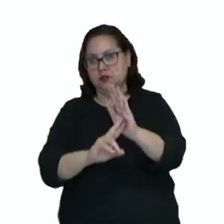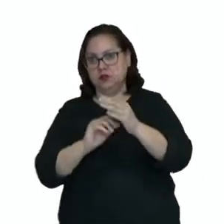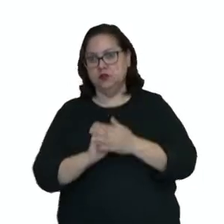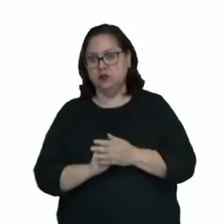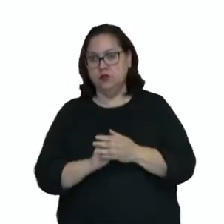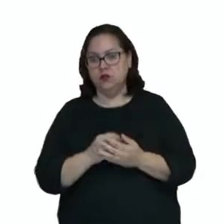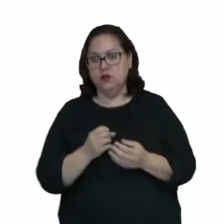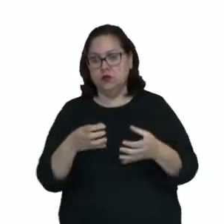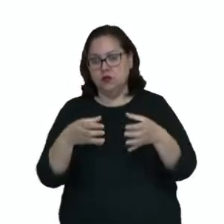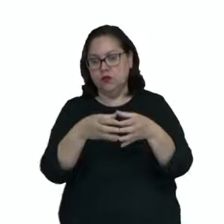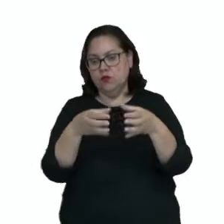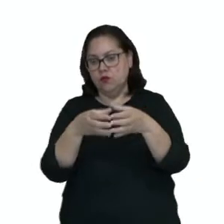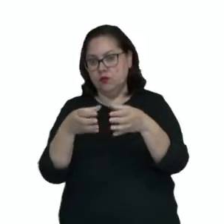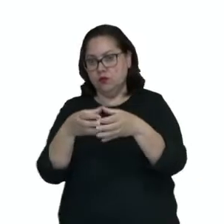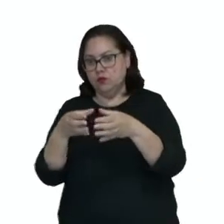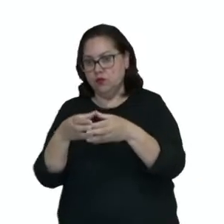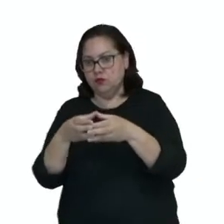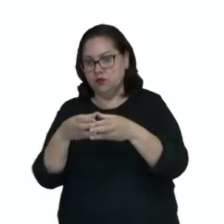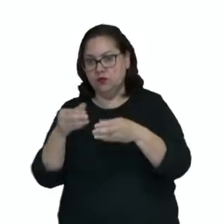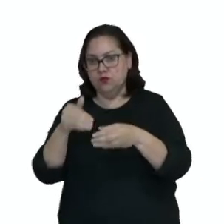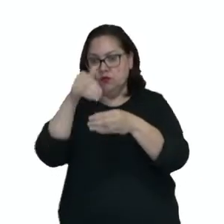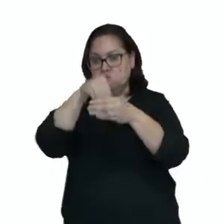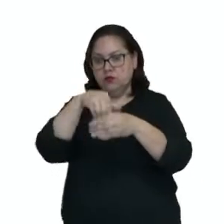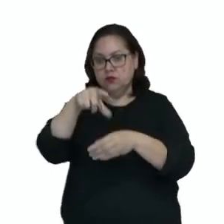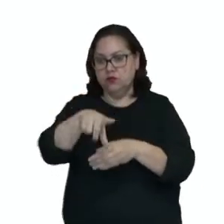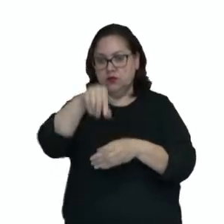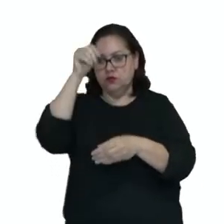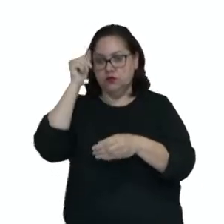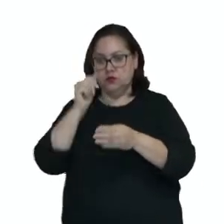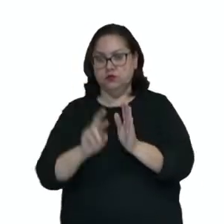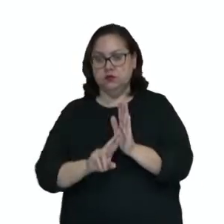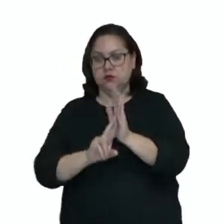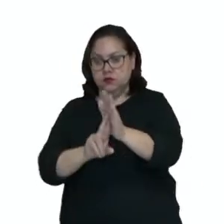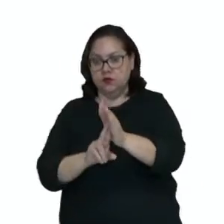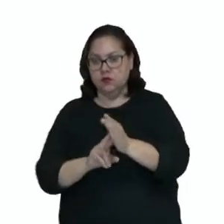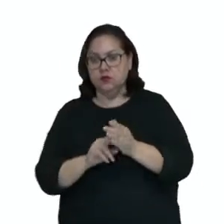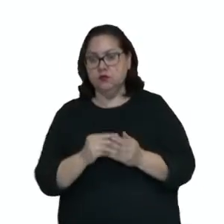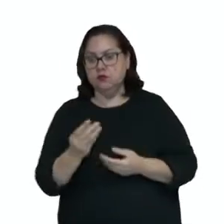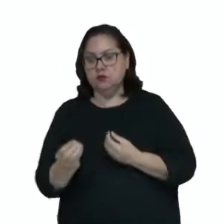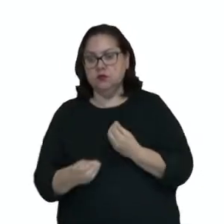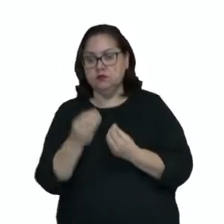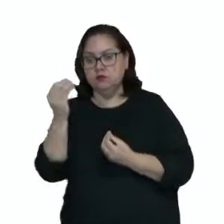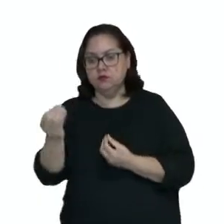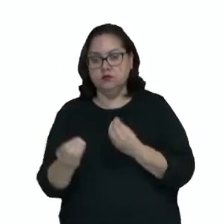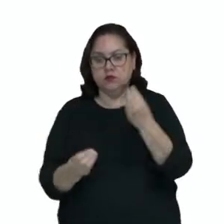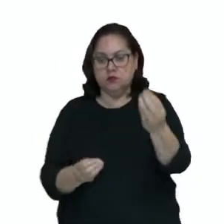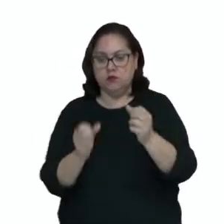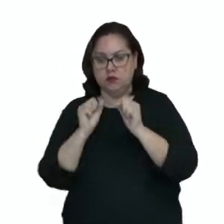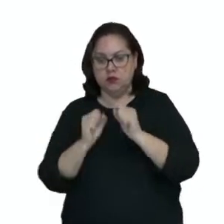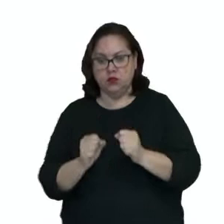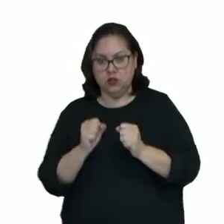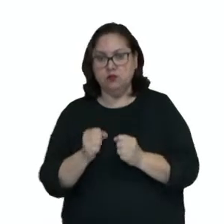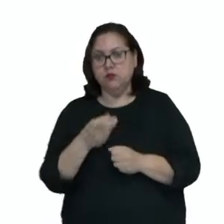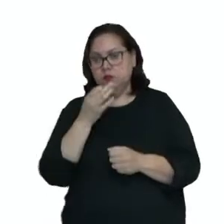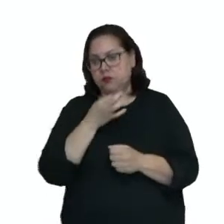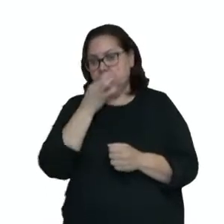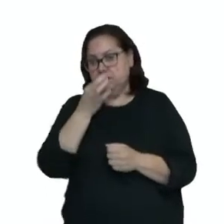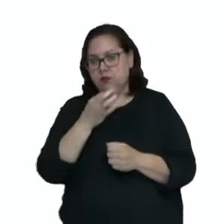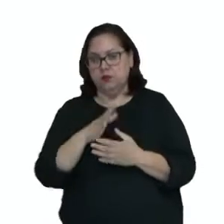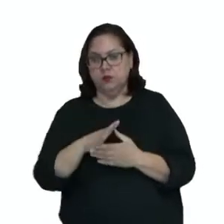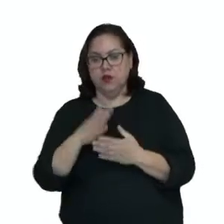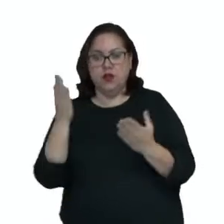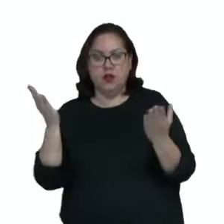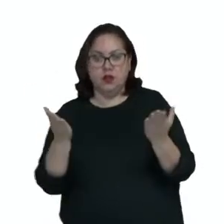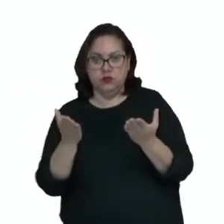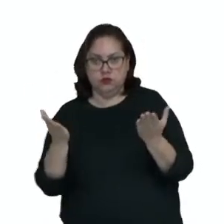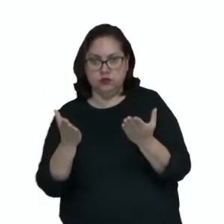que a coletividade elege representantes a quem delega o poder para tomar as decisões, que é o modelo atual